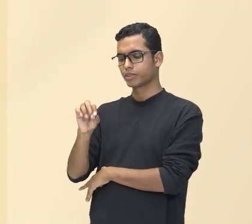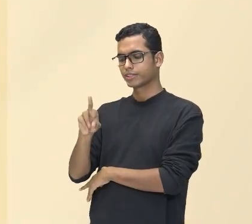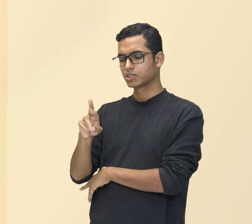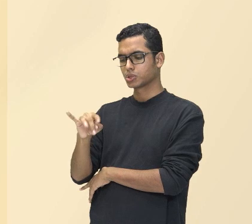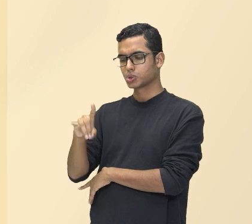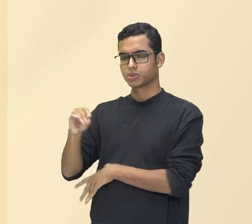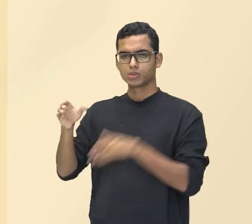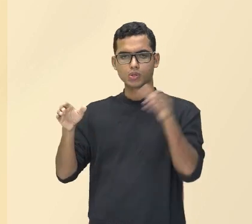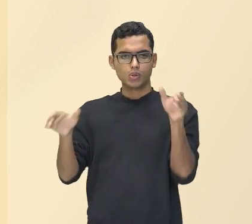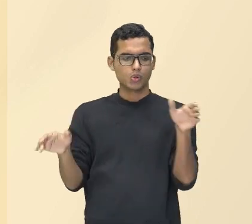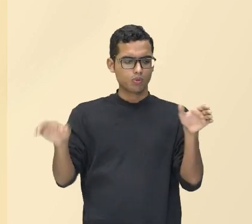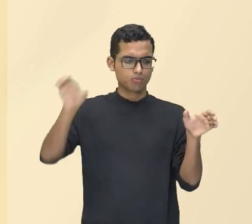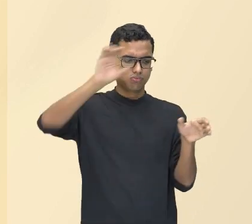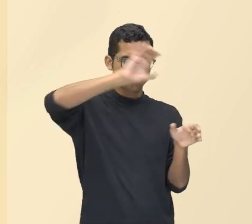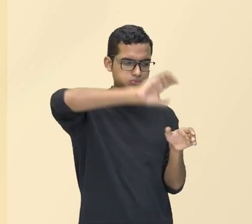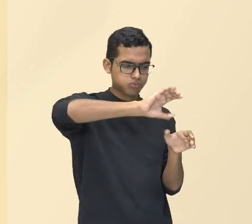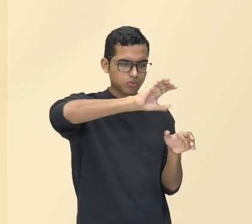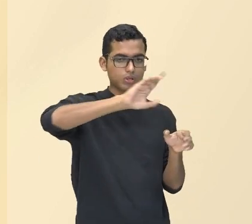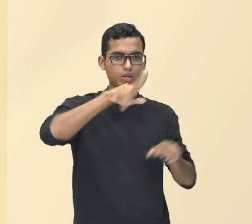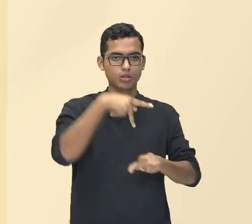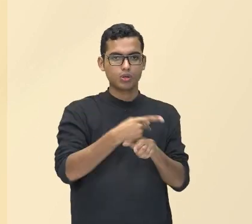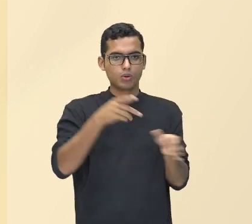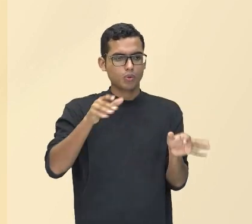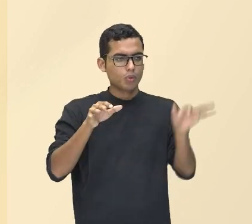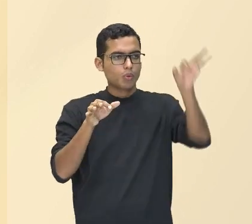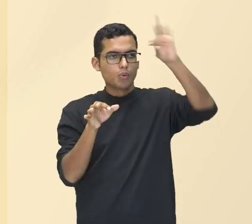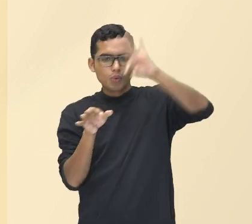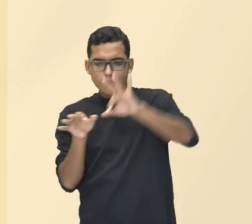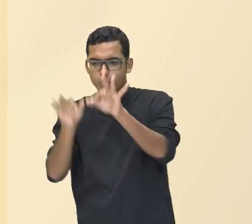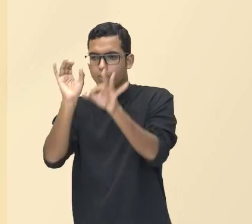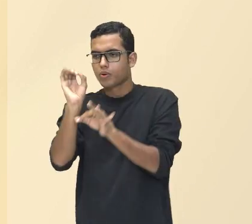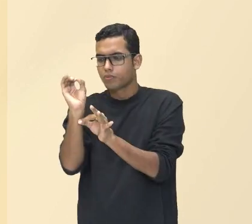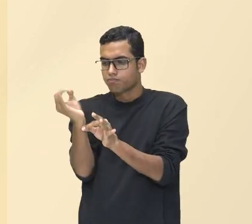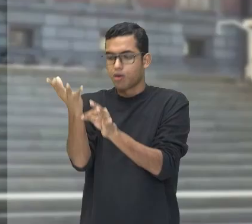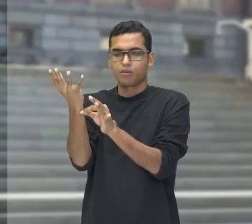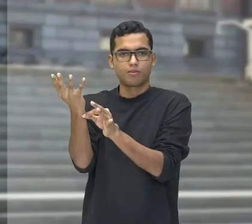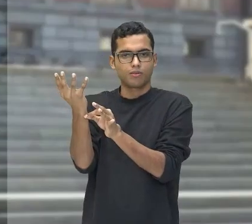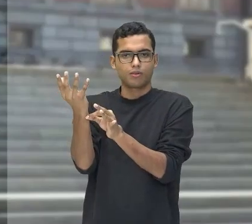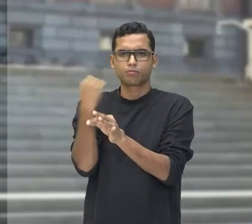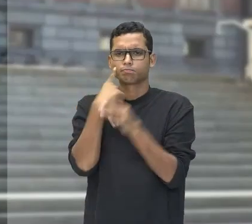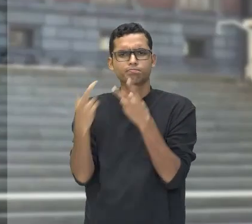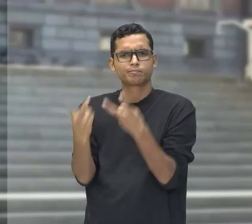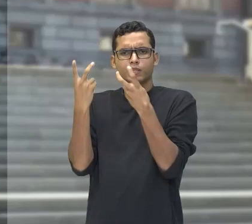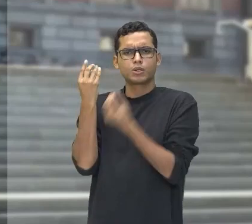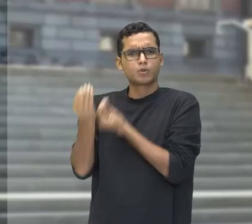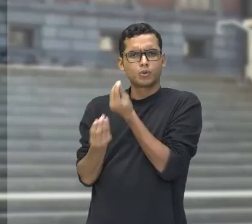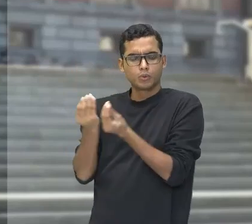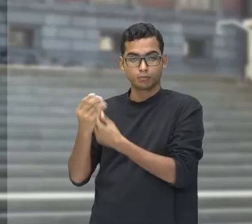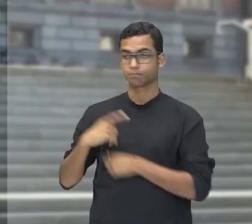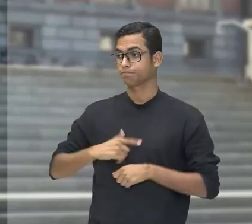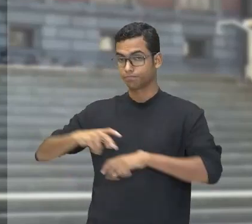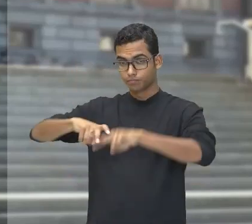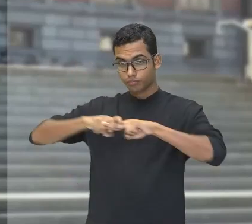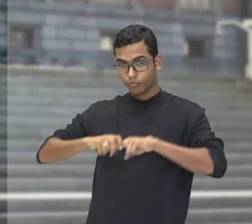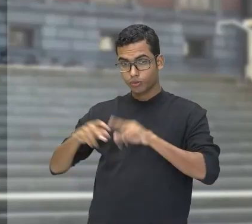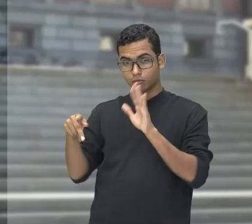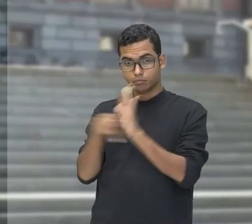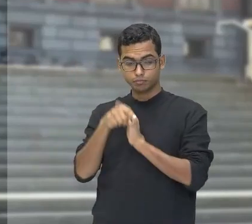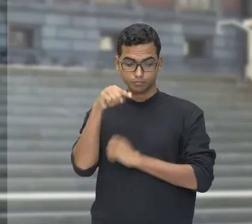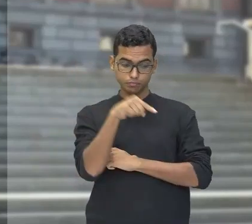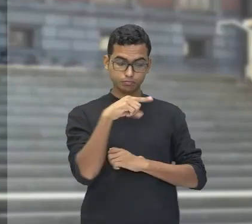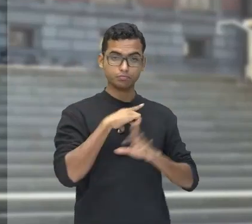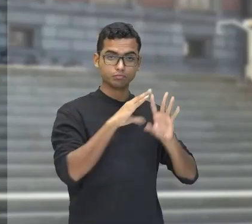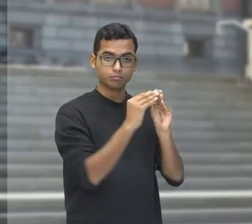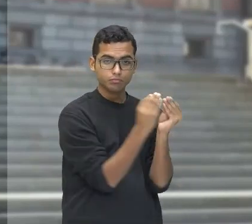a lâmpada acendeu. Isto aconteceu porque esse composto